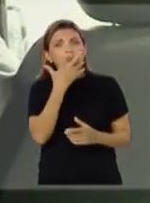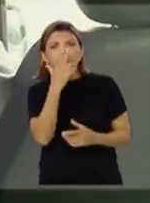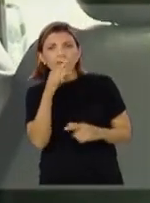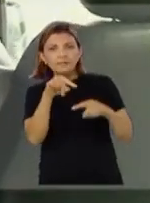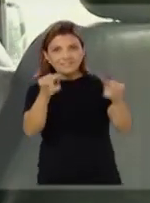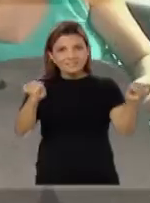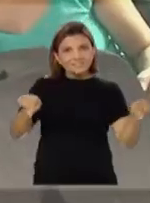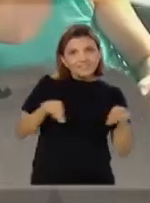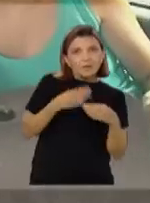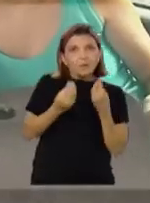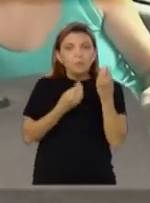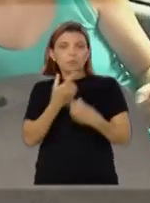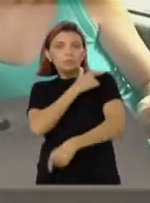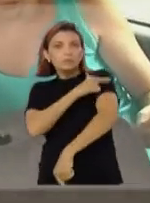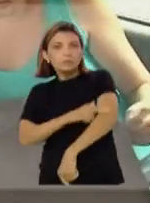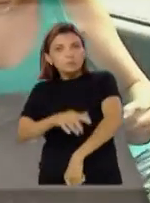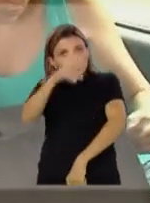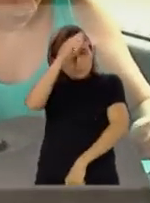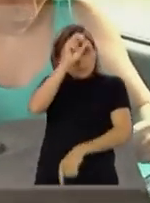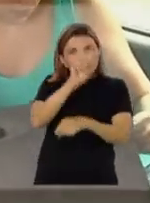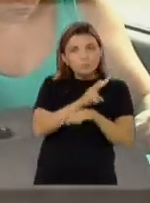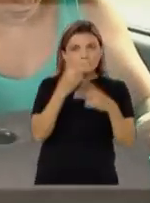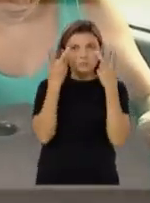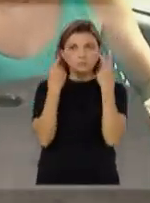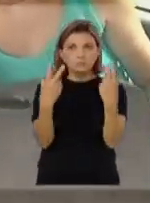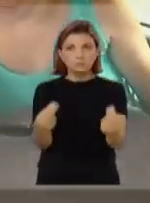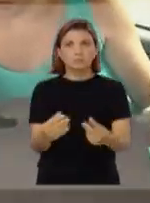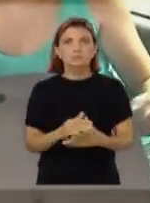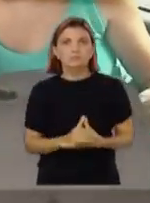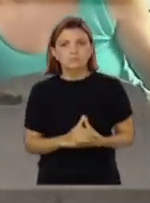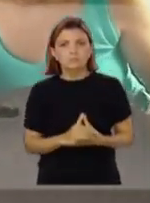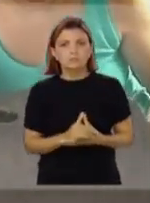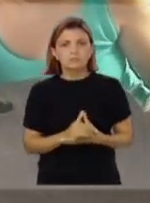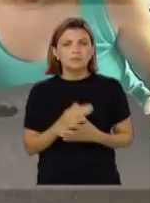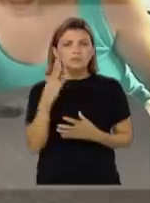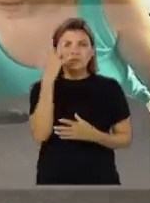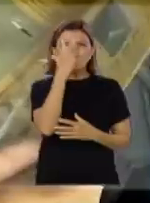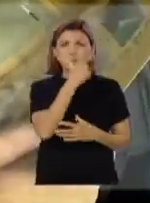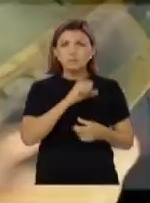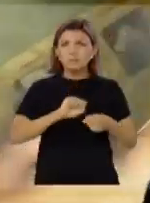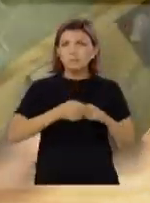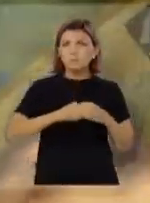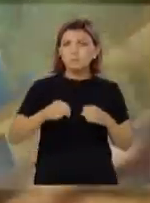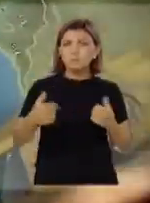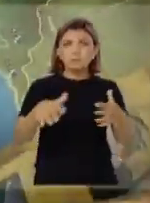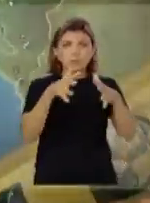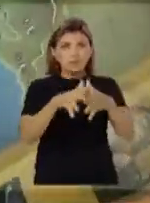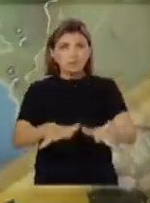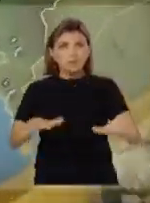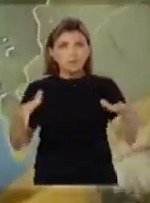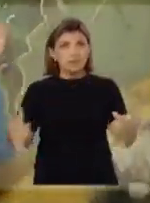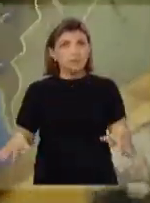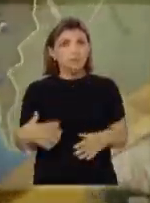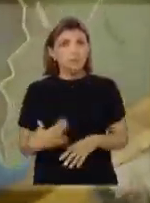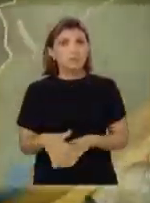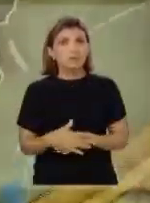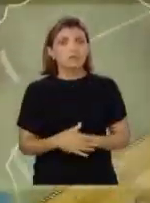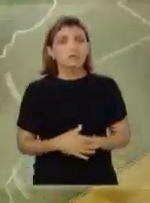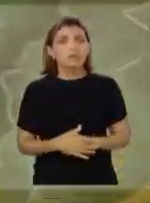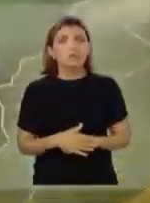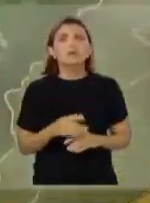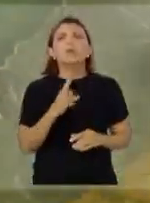pesquisa científica e uma ótima sala de aula pra educação ambiental gente Parque Estadual da cada do mar tem um mar enorme dá